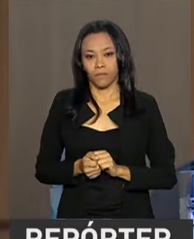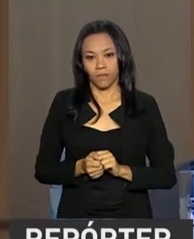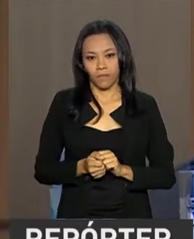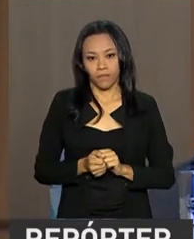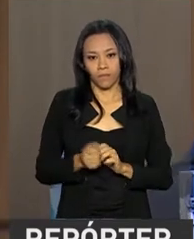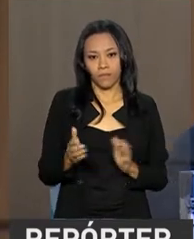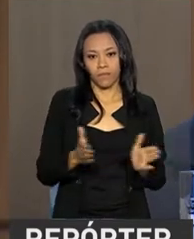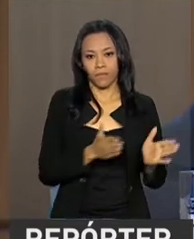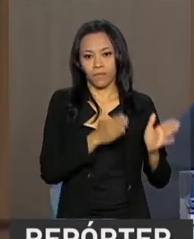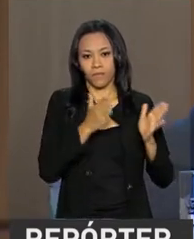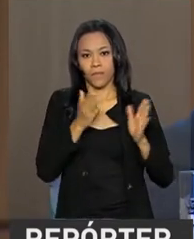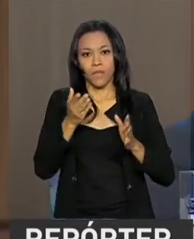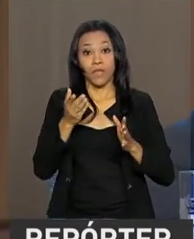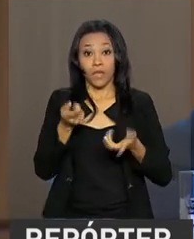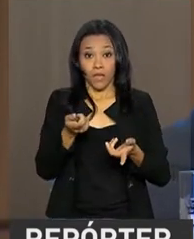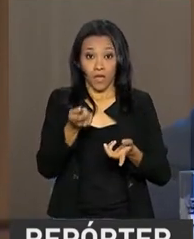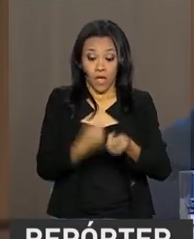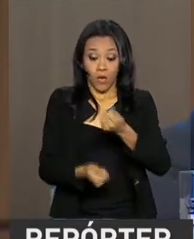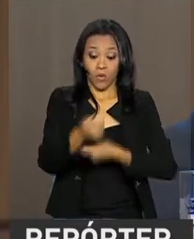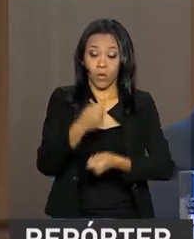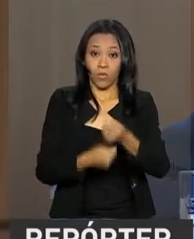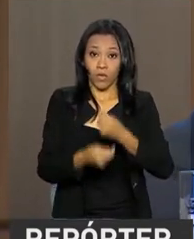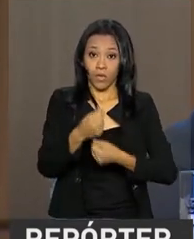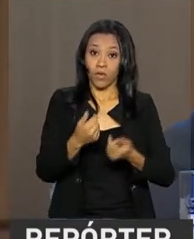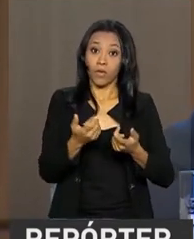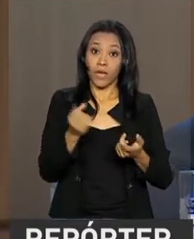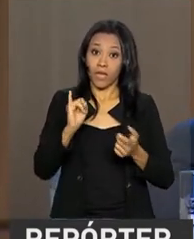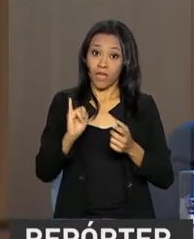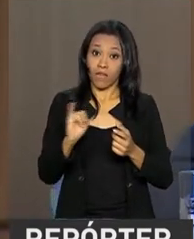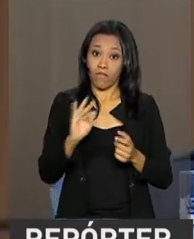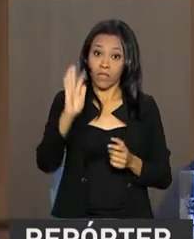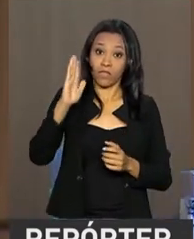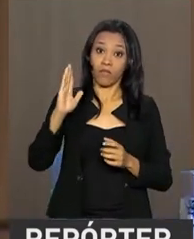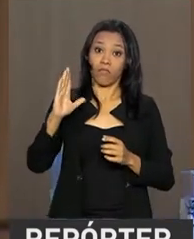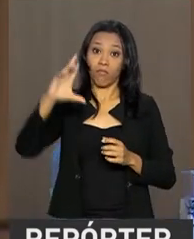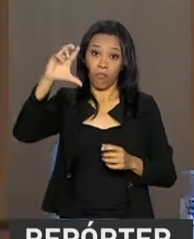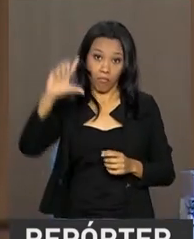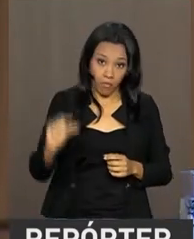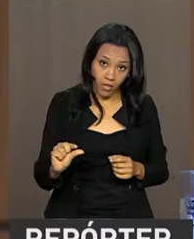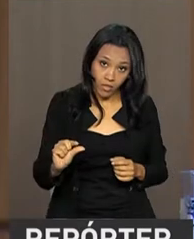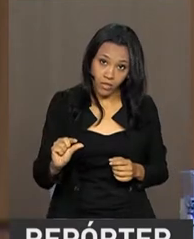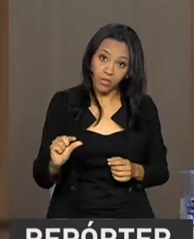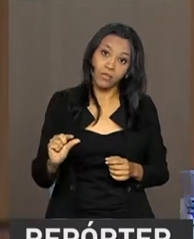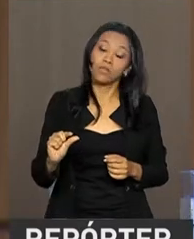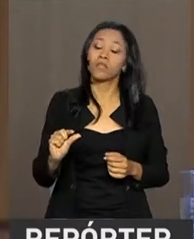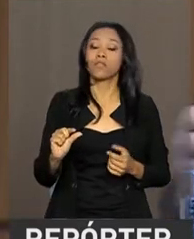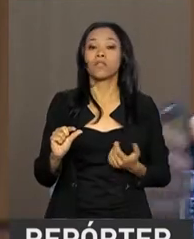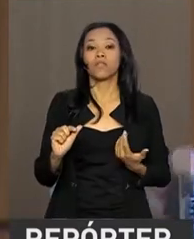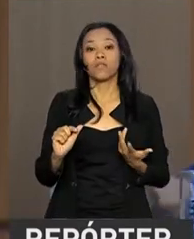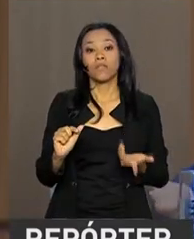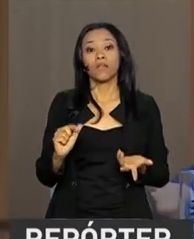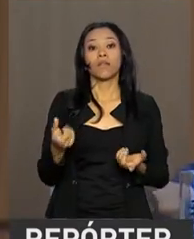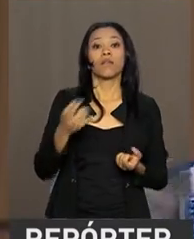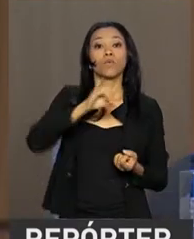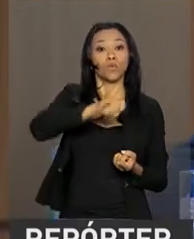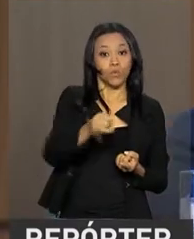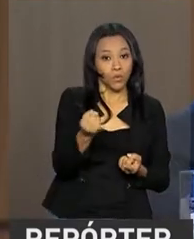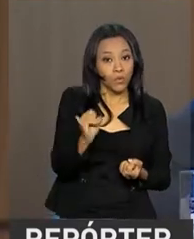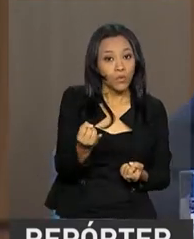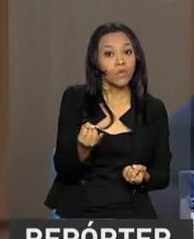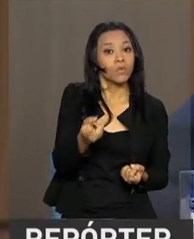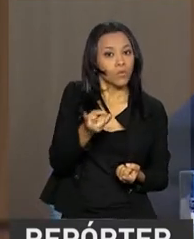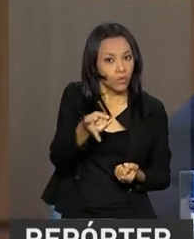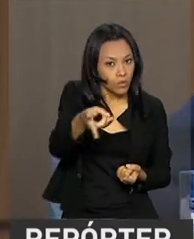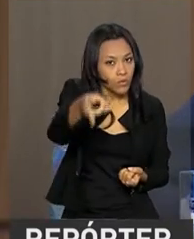O equilíbrio da economia significa o quê? Que essa inflação baixa se sustenta, que essa taxa de juros se